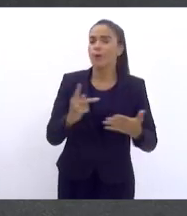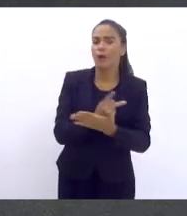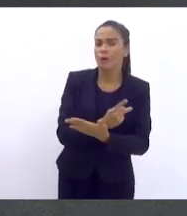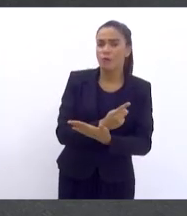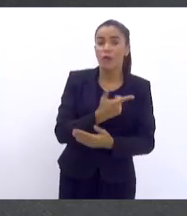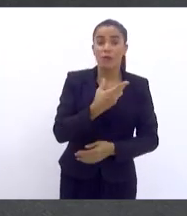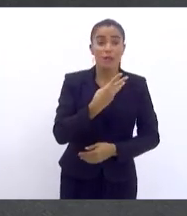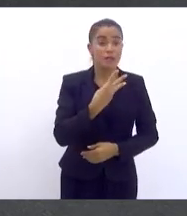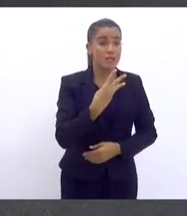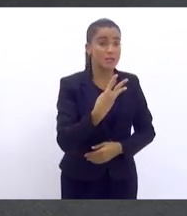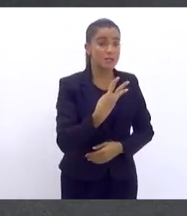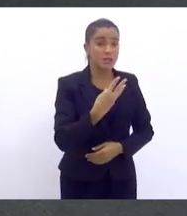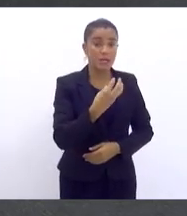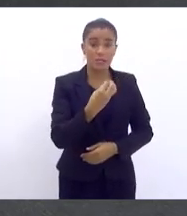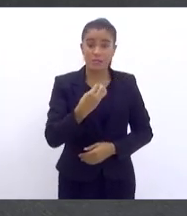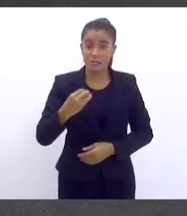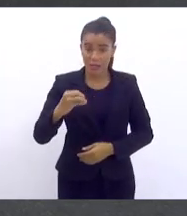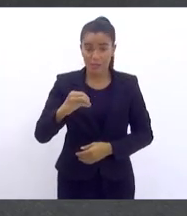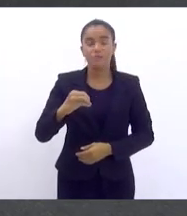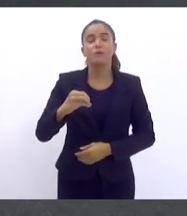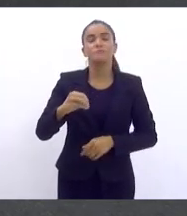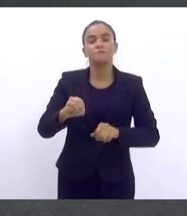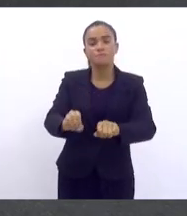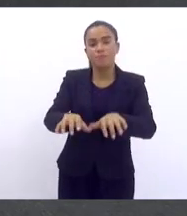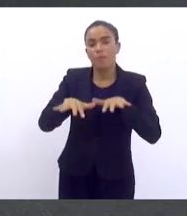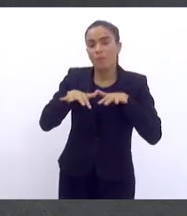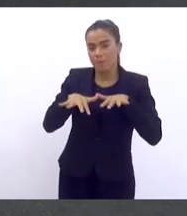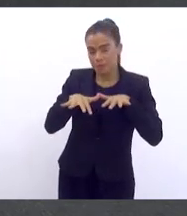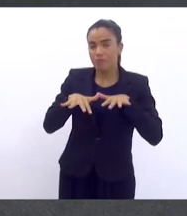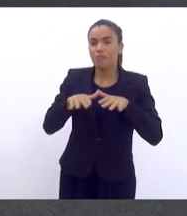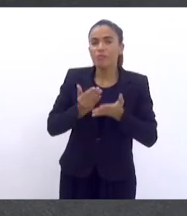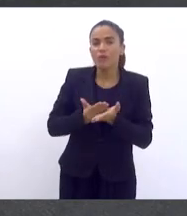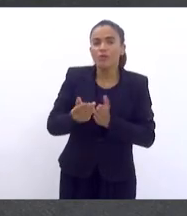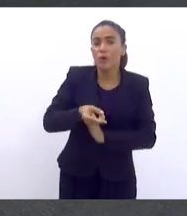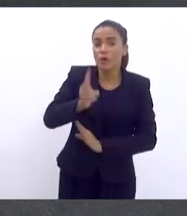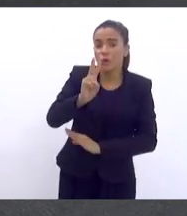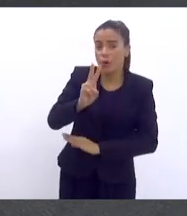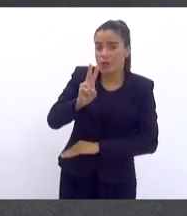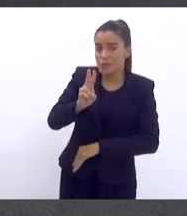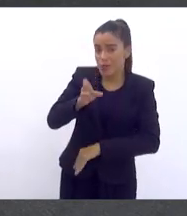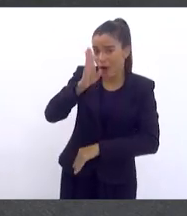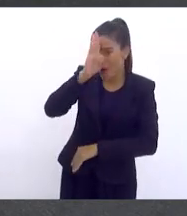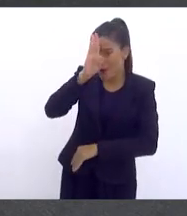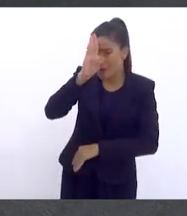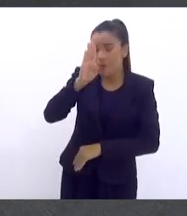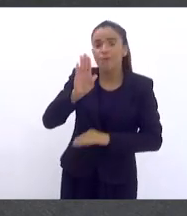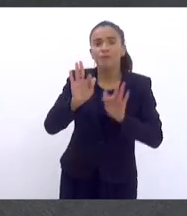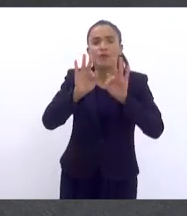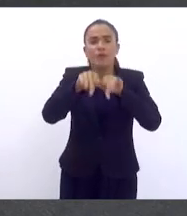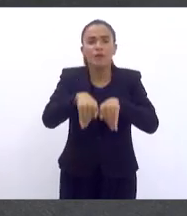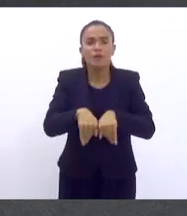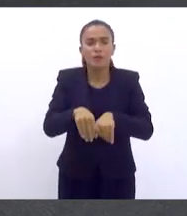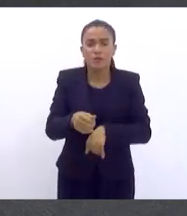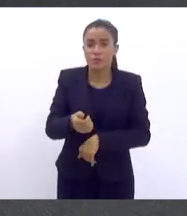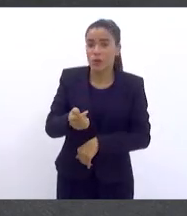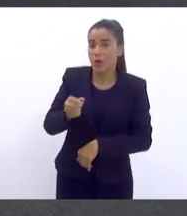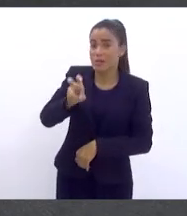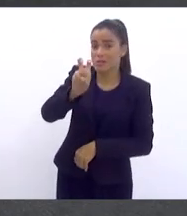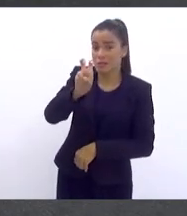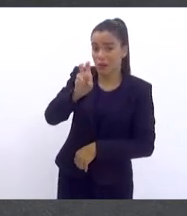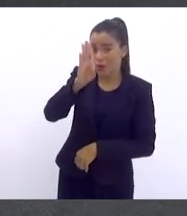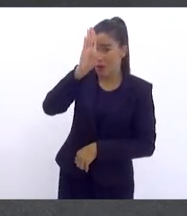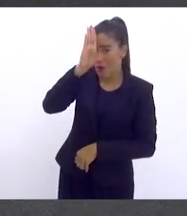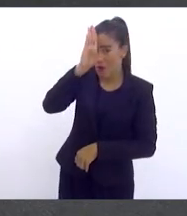na trigésima sessão ordinária, que iniciada às 14 horas, encerrou-se às 17